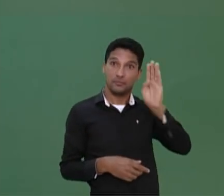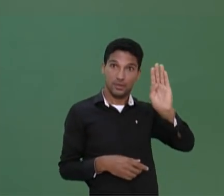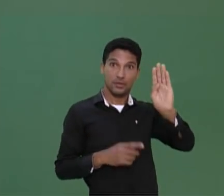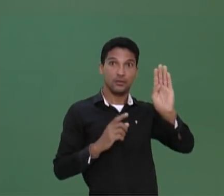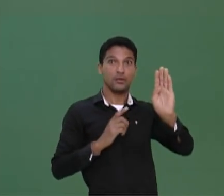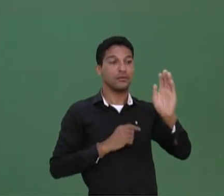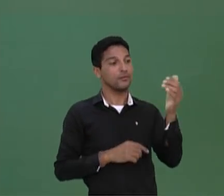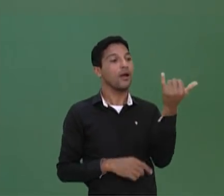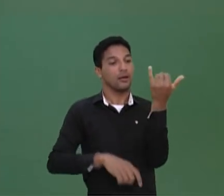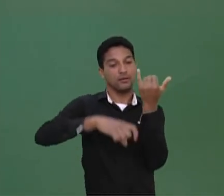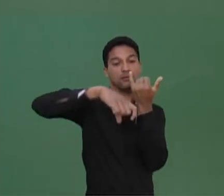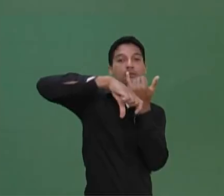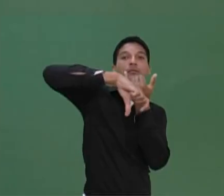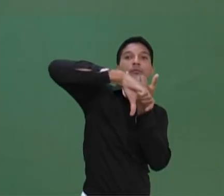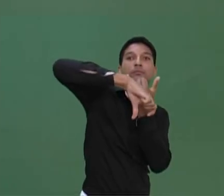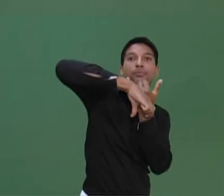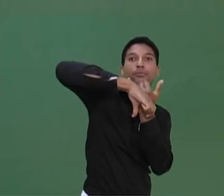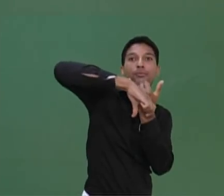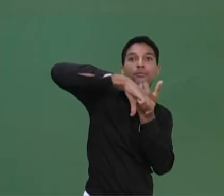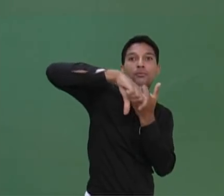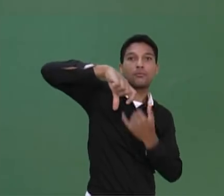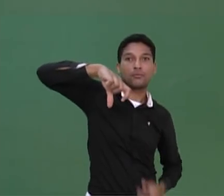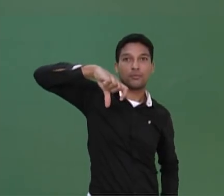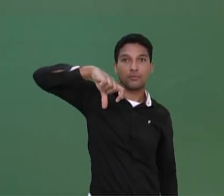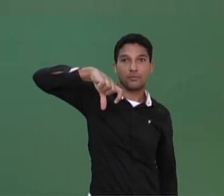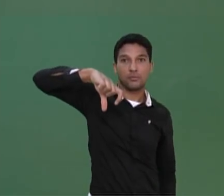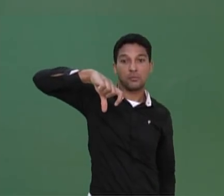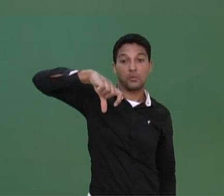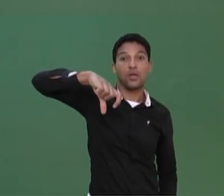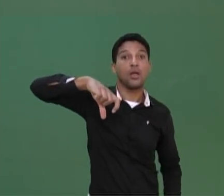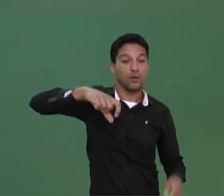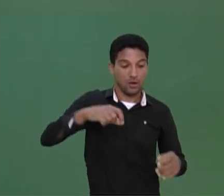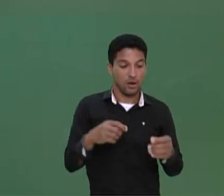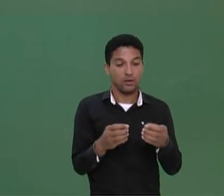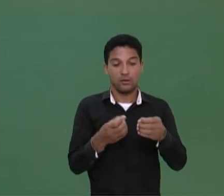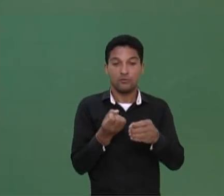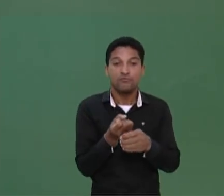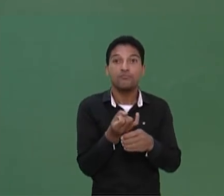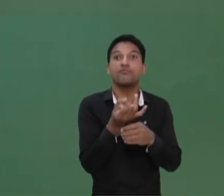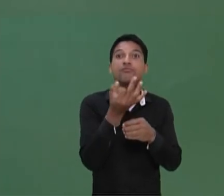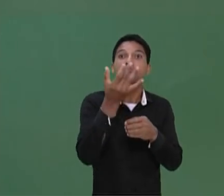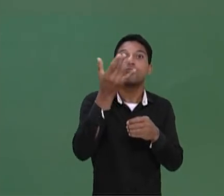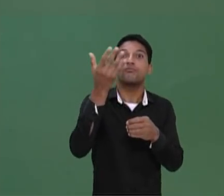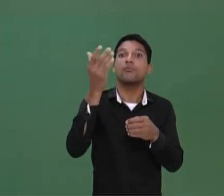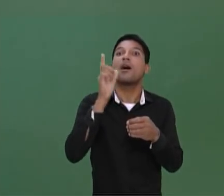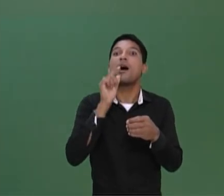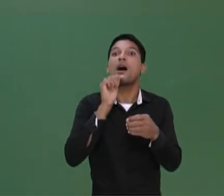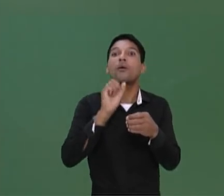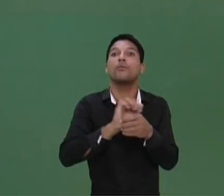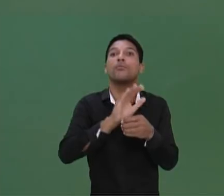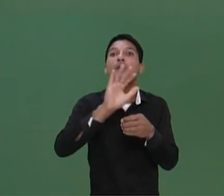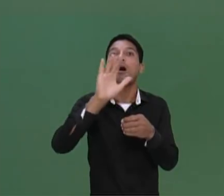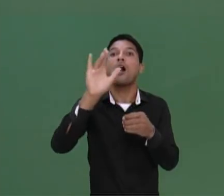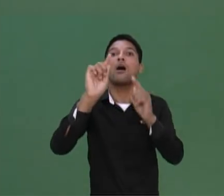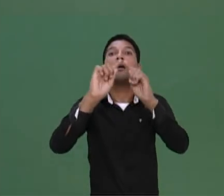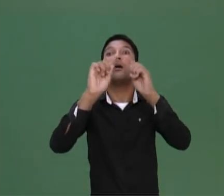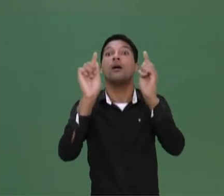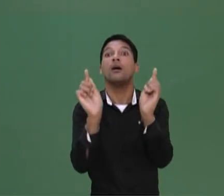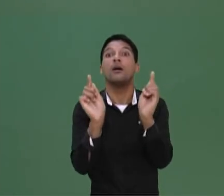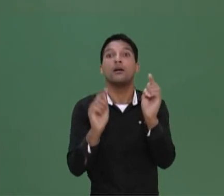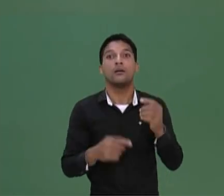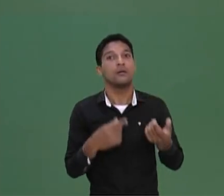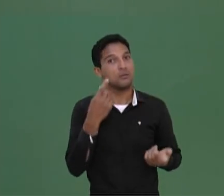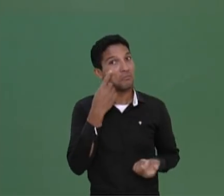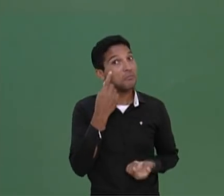concavidade voltada para baixo mas eu preciso verificar se o f de 1 = 2 tão menos 2x ao